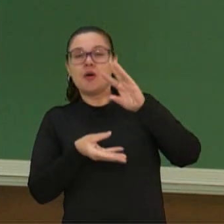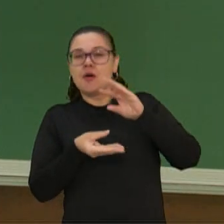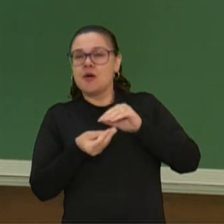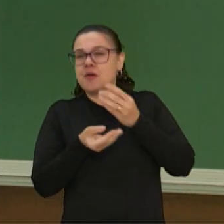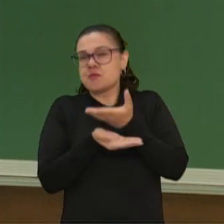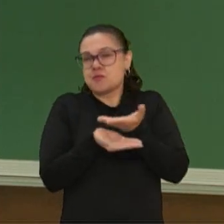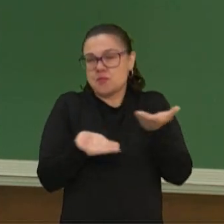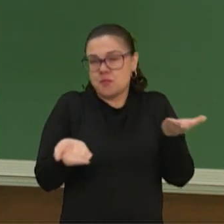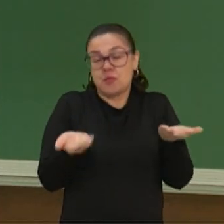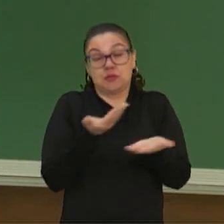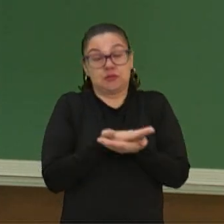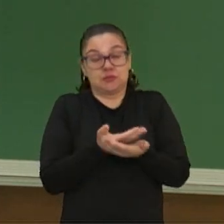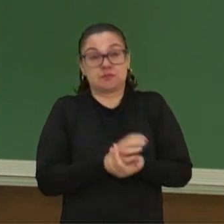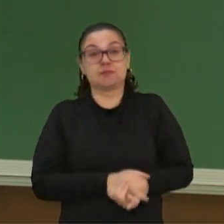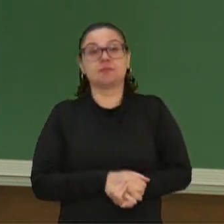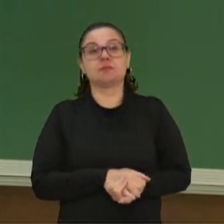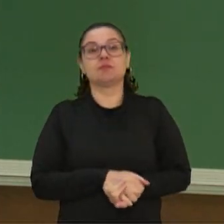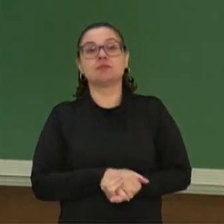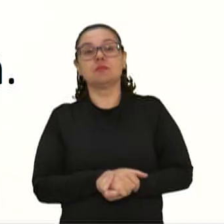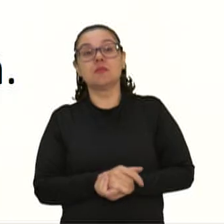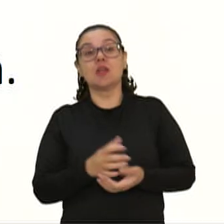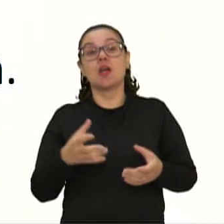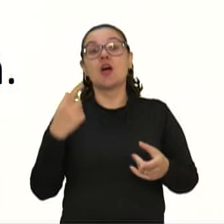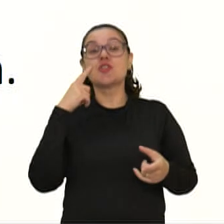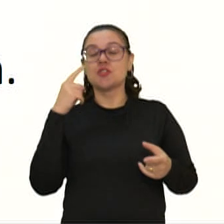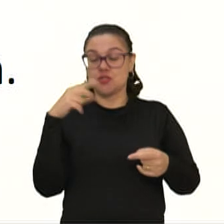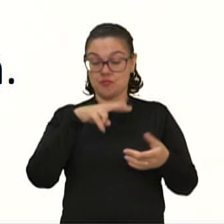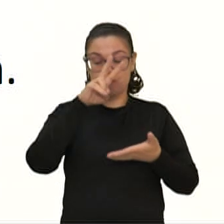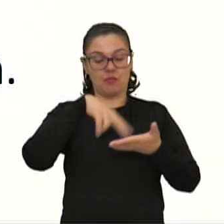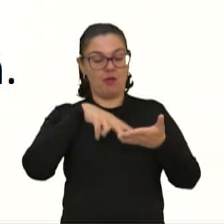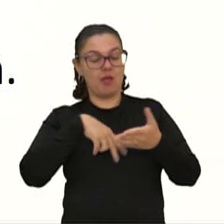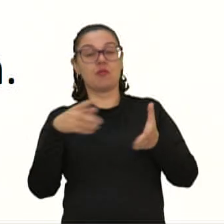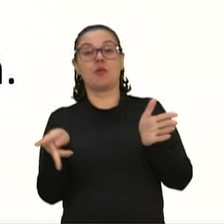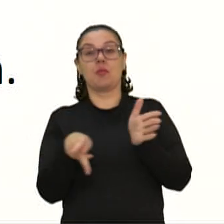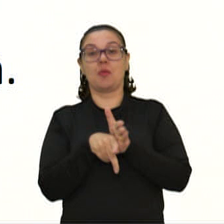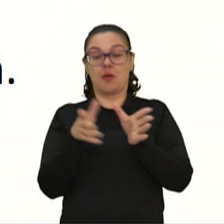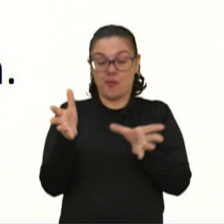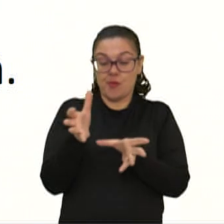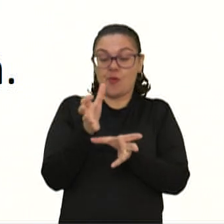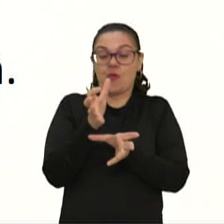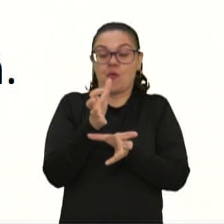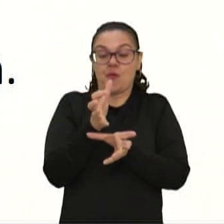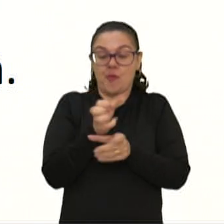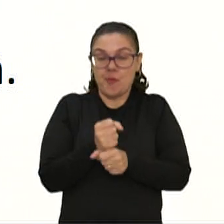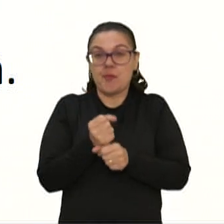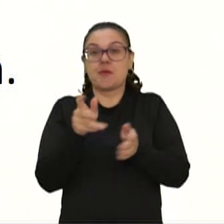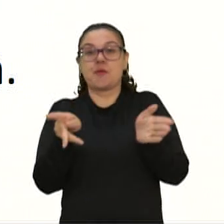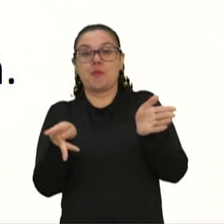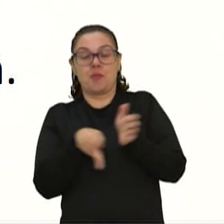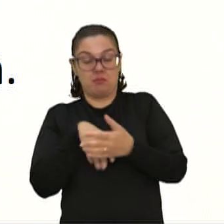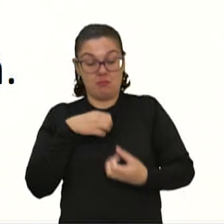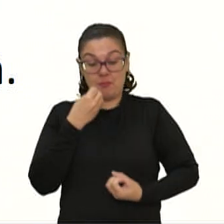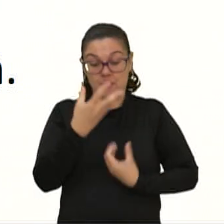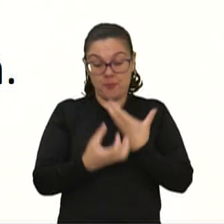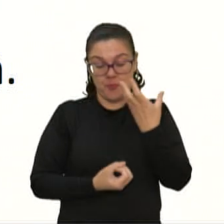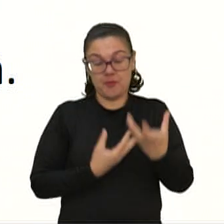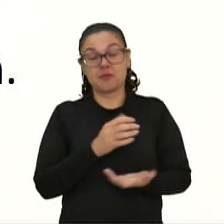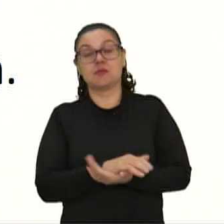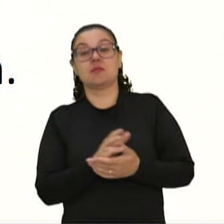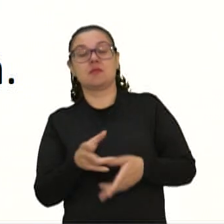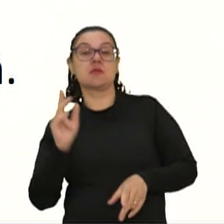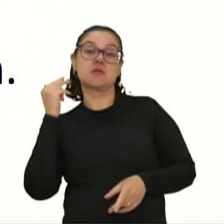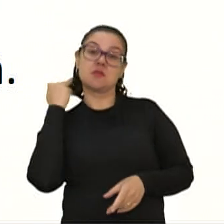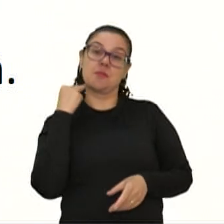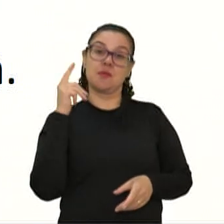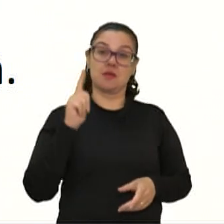Pessoal, o que vimos hoje então? Resumo do dia. Lemos alguns trechos de romances, de poemas do Romanceiro da Inconfidência, de